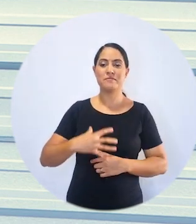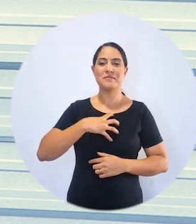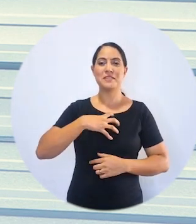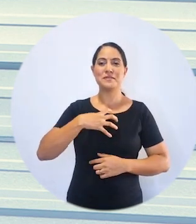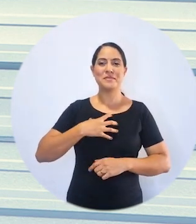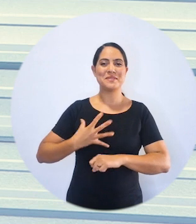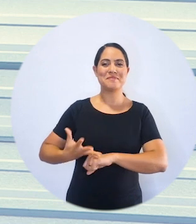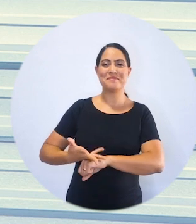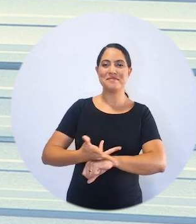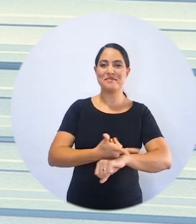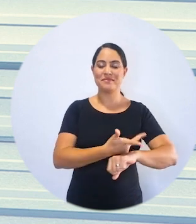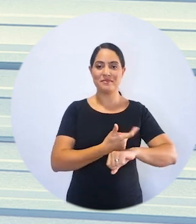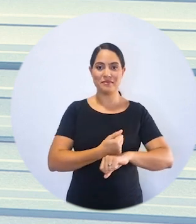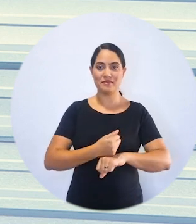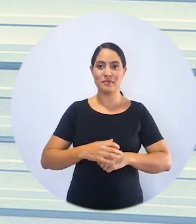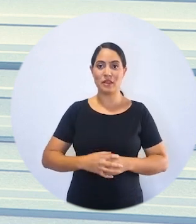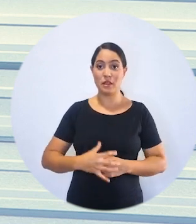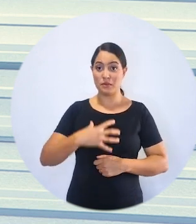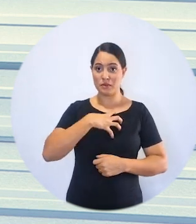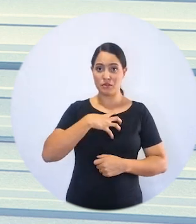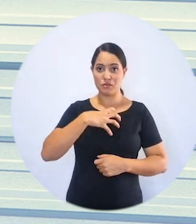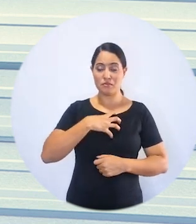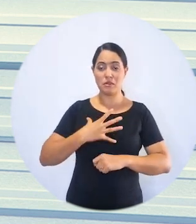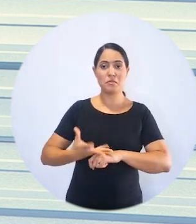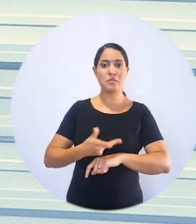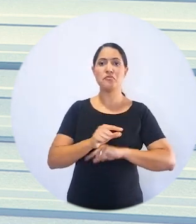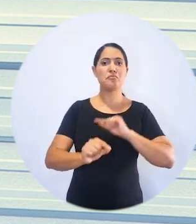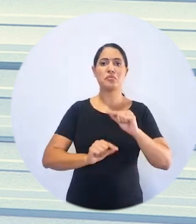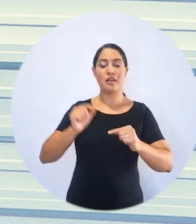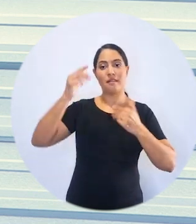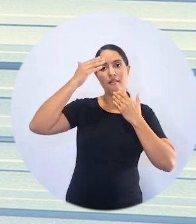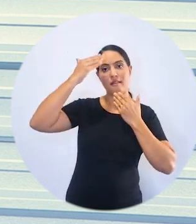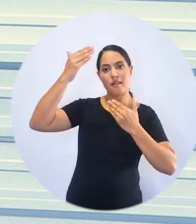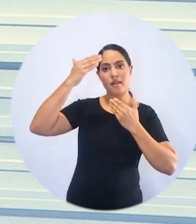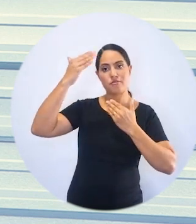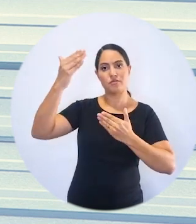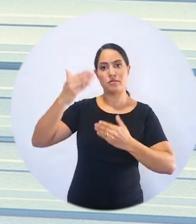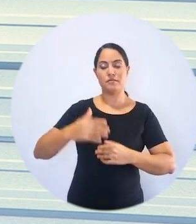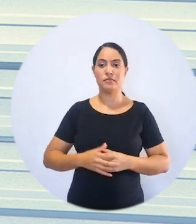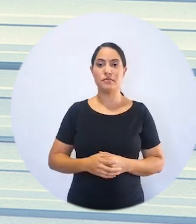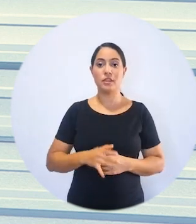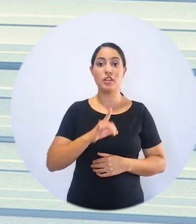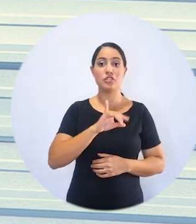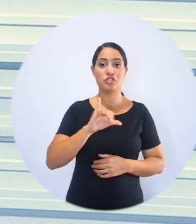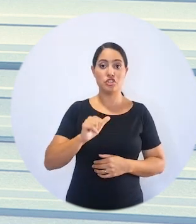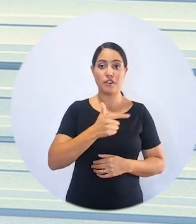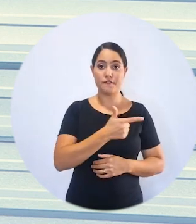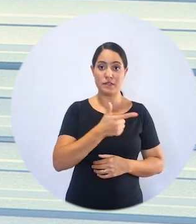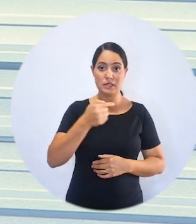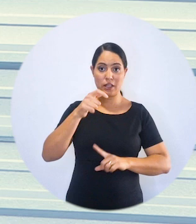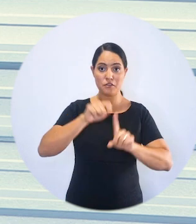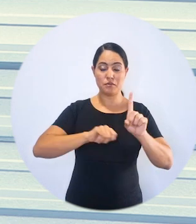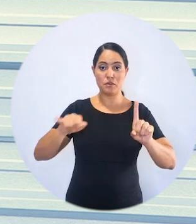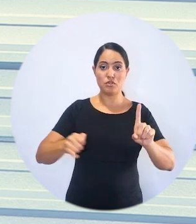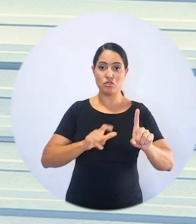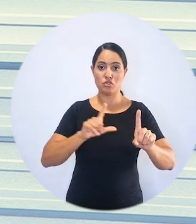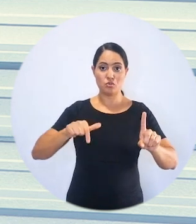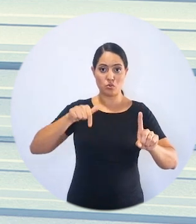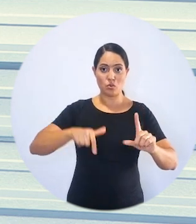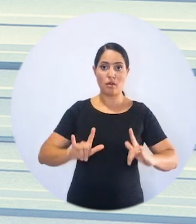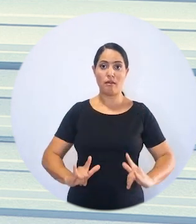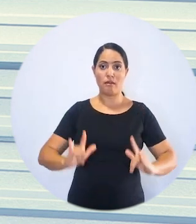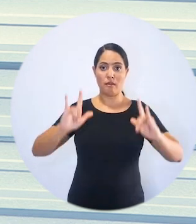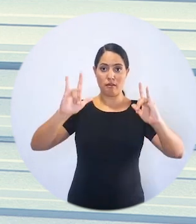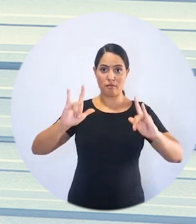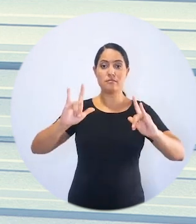Um sentimento maravilhoso. E esse sentimento maravilhoso é a gratidão. No dia 27 de julho, a sede